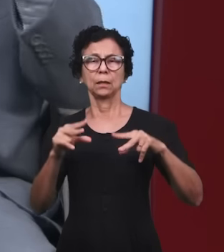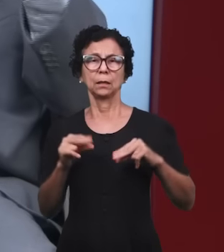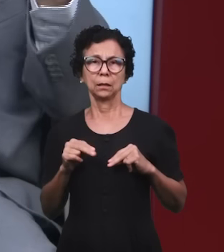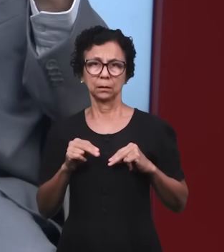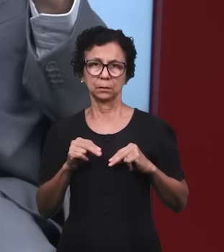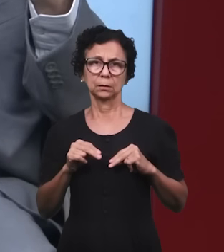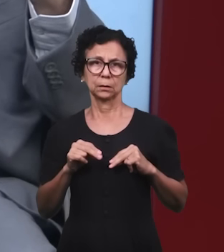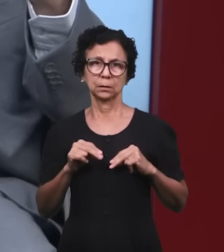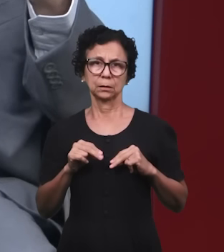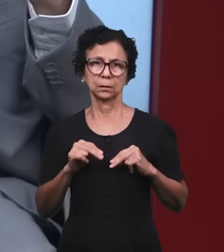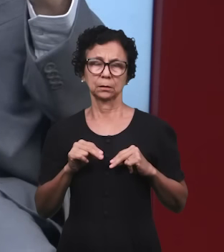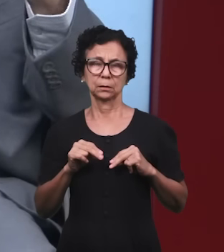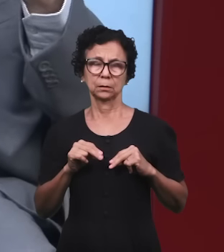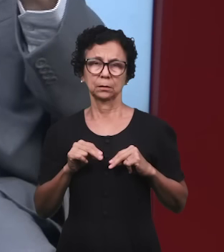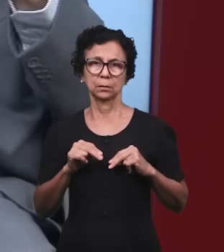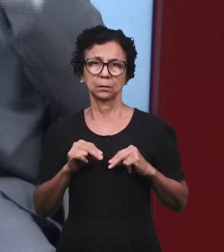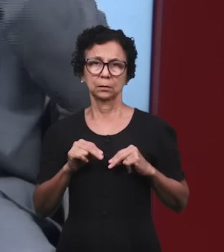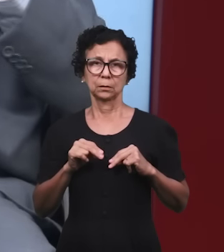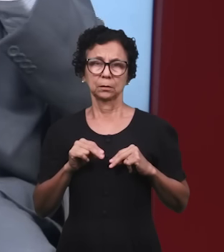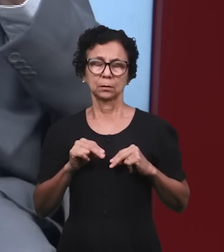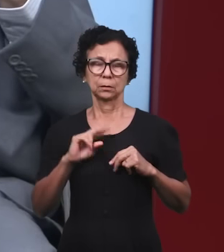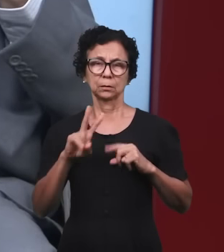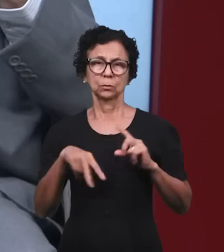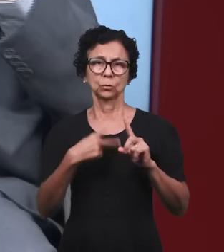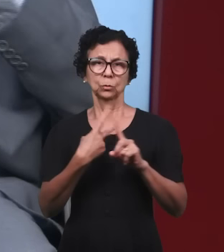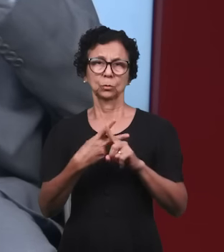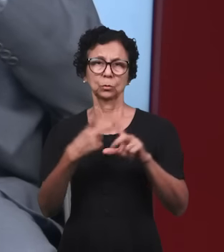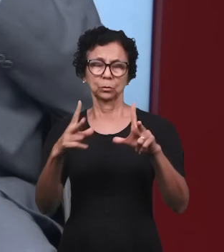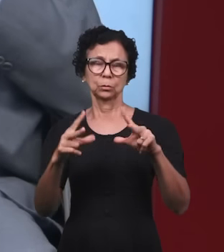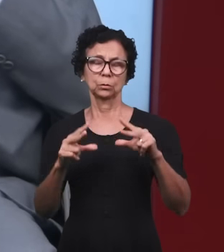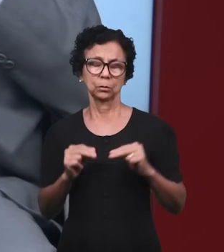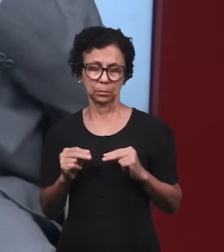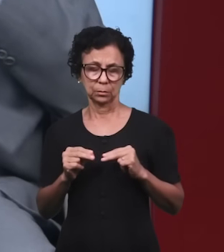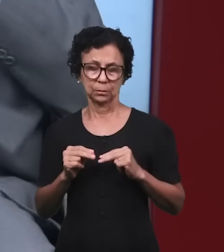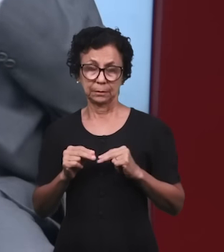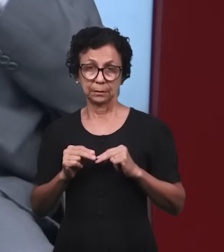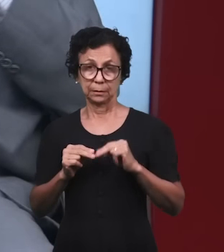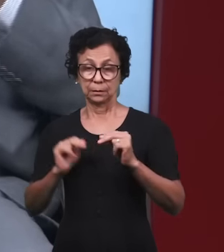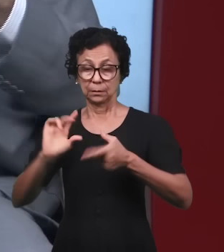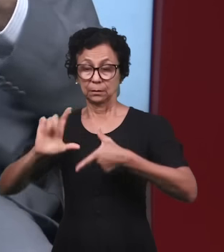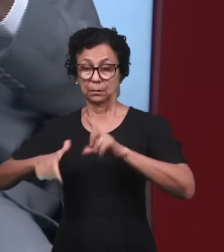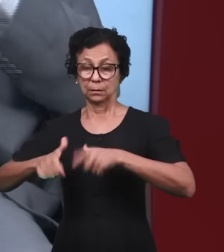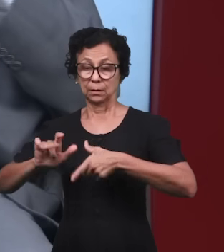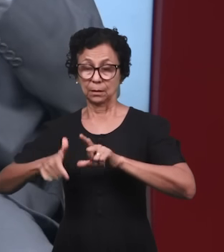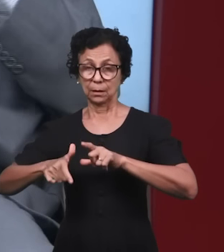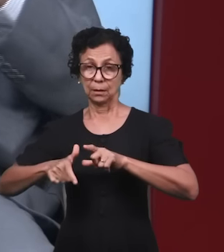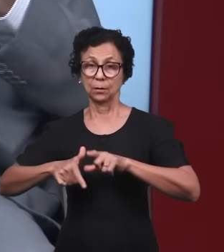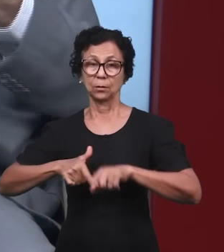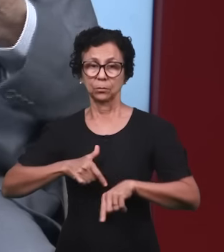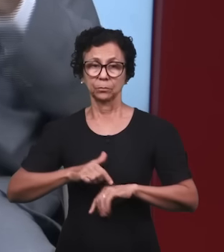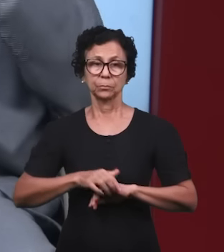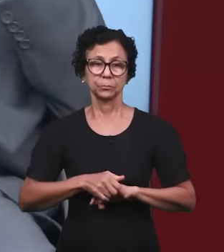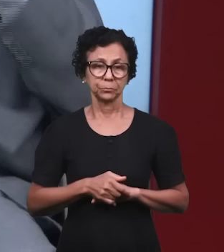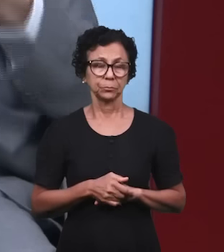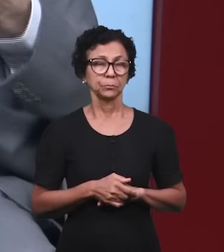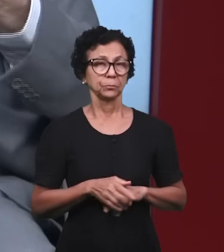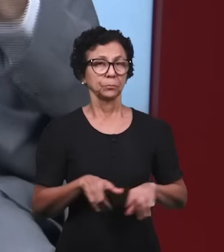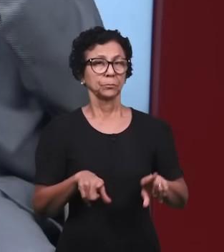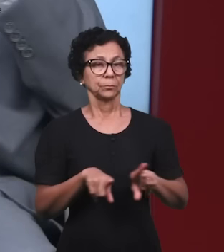porção dobrada dos bens. Em Israel havia esse entendimento também